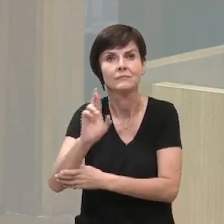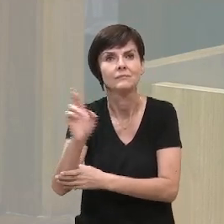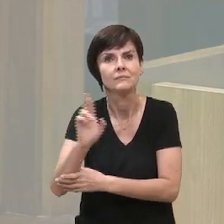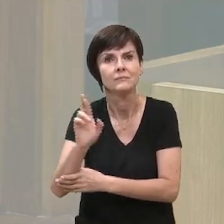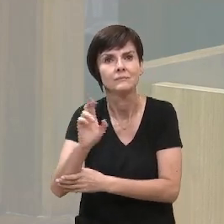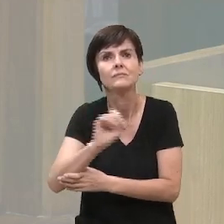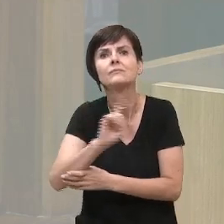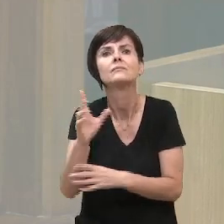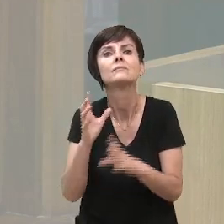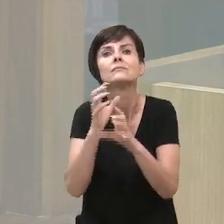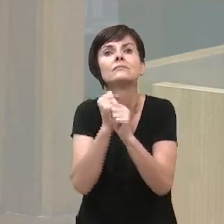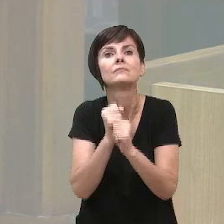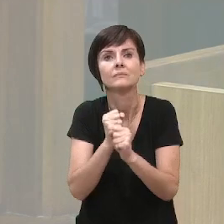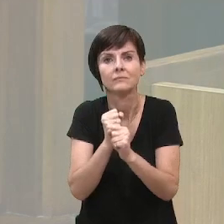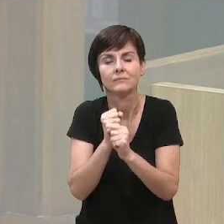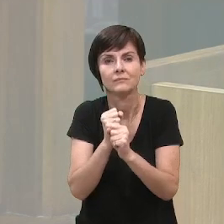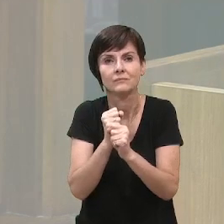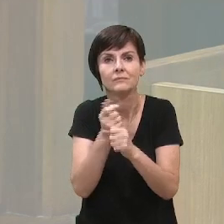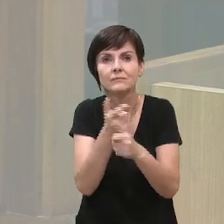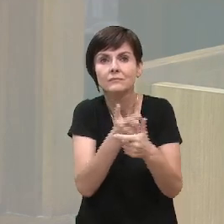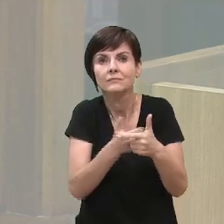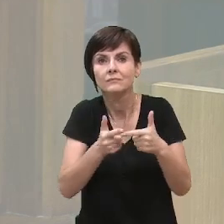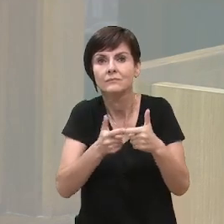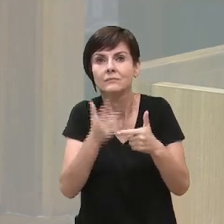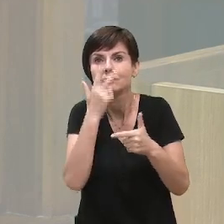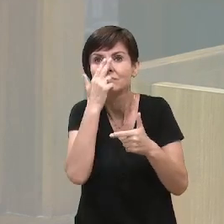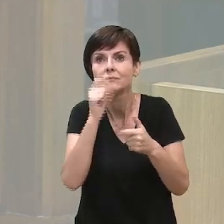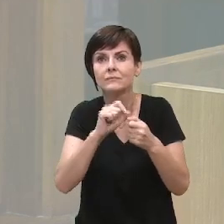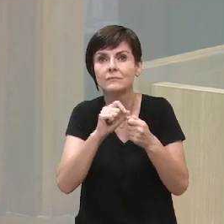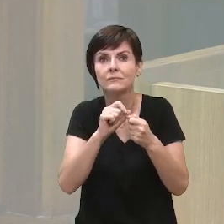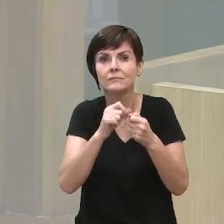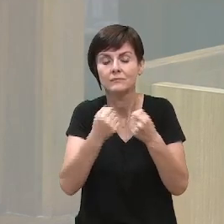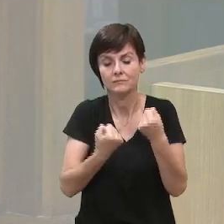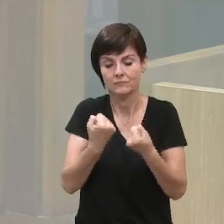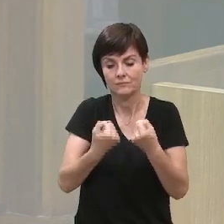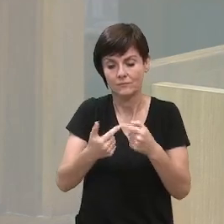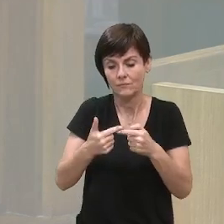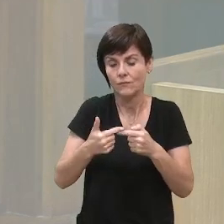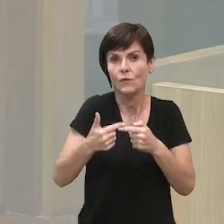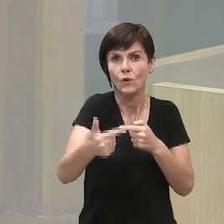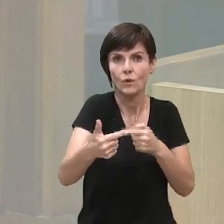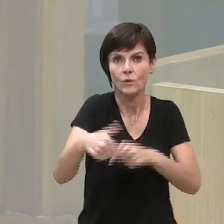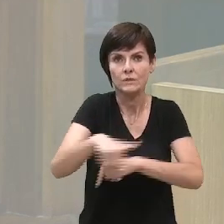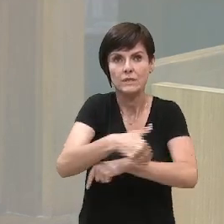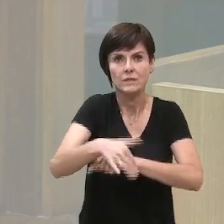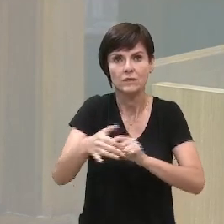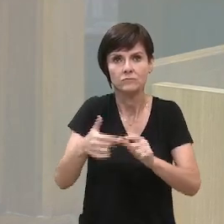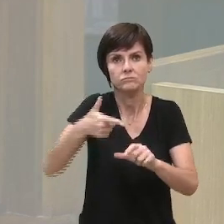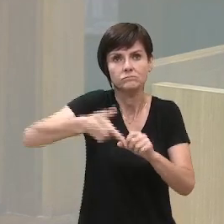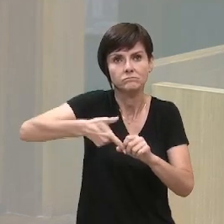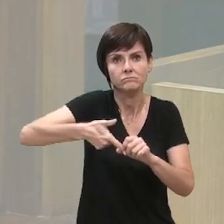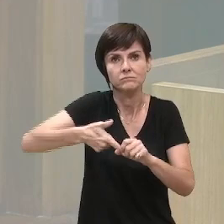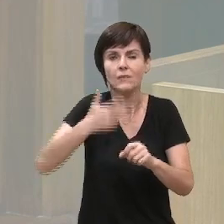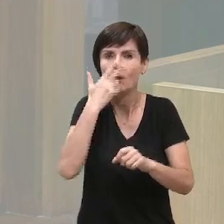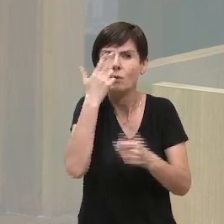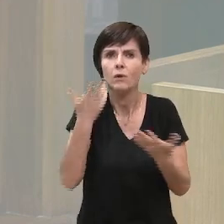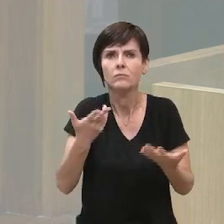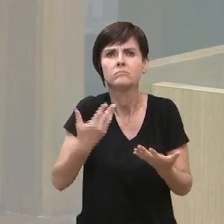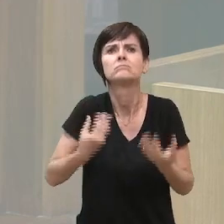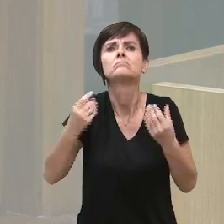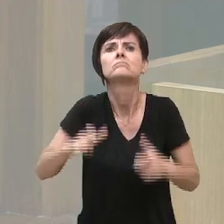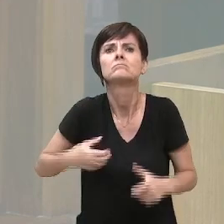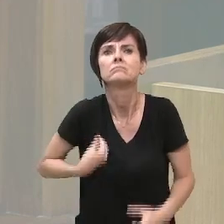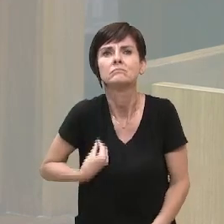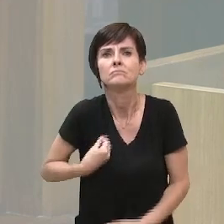isso. É que nem eu iria diluir no quilômetro rodado. Para! Vocês estão vivendo aonde?